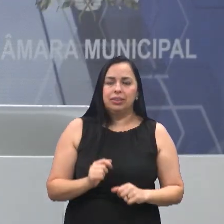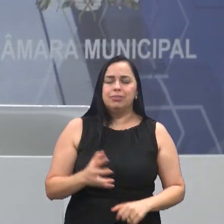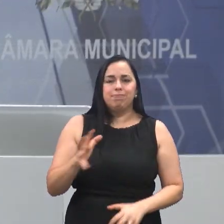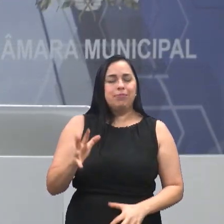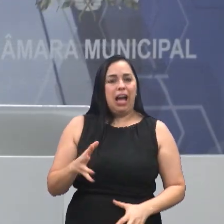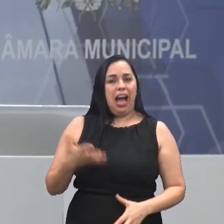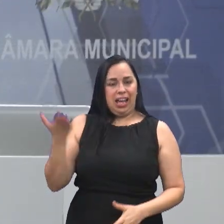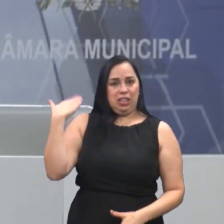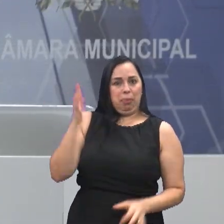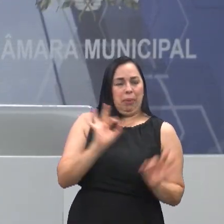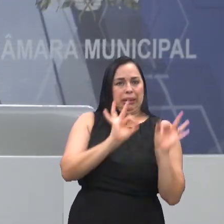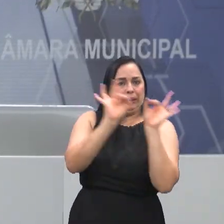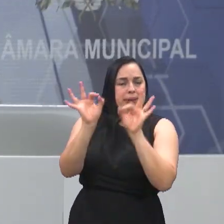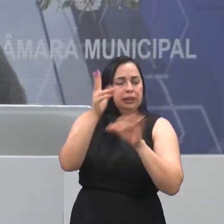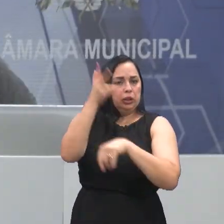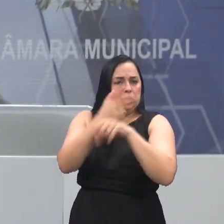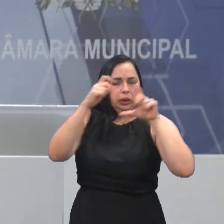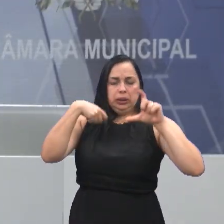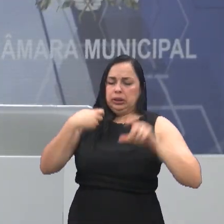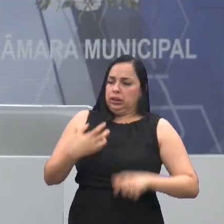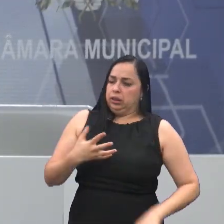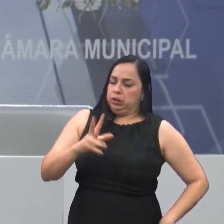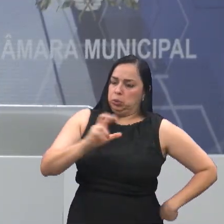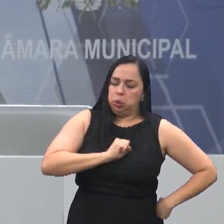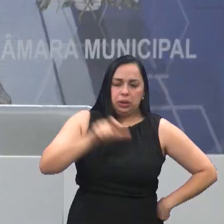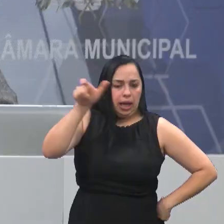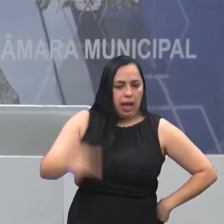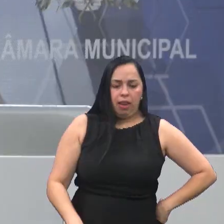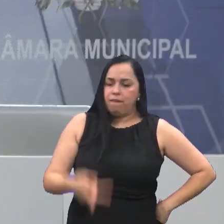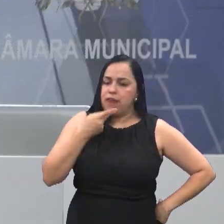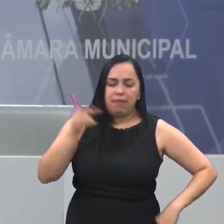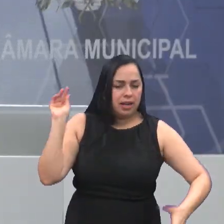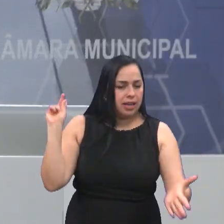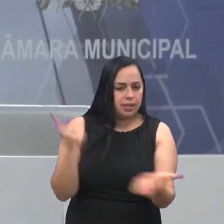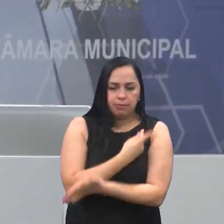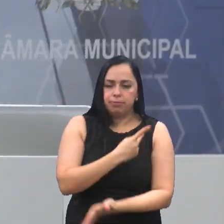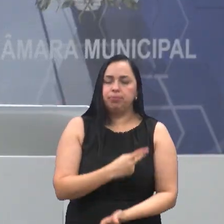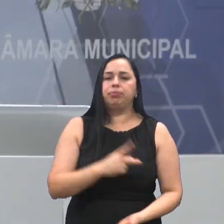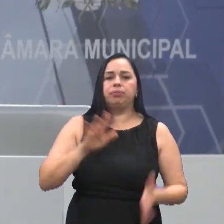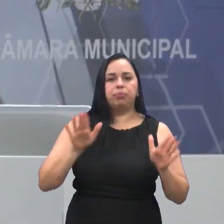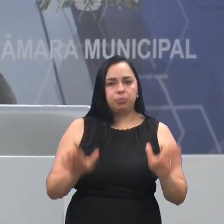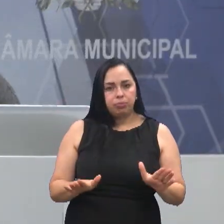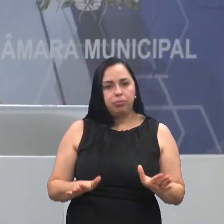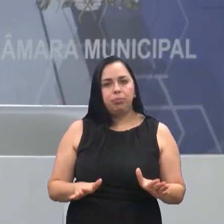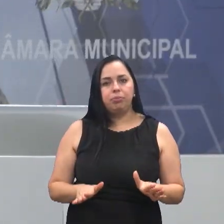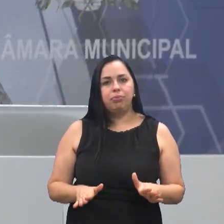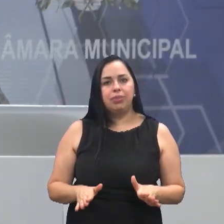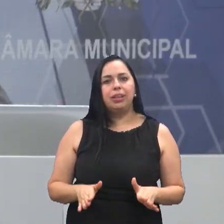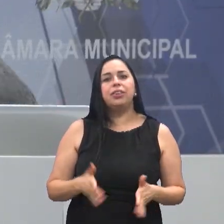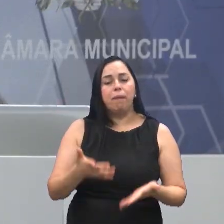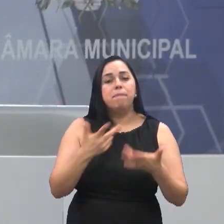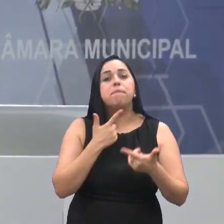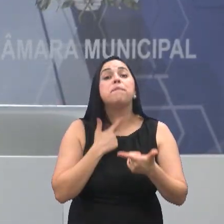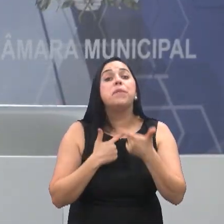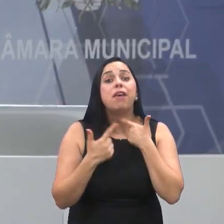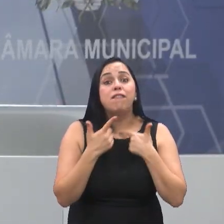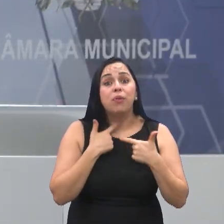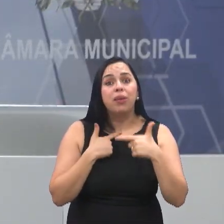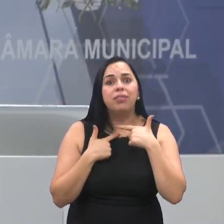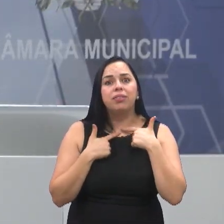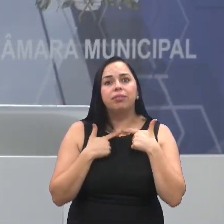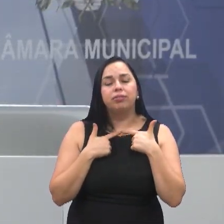conceito na minha cabeça. Caramba, esse camarada não trabalha com a verdade. Então, Excelência, eu quero dizer que o meu desejo é que eu esteja